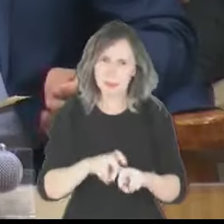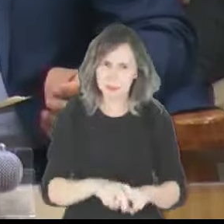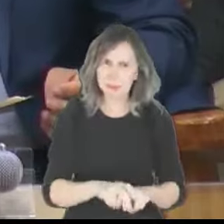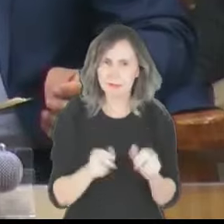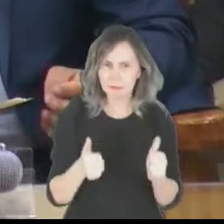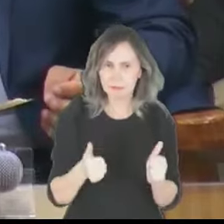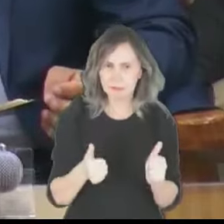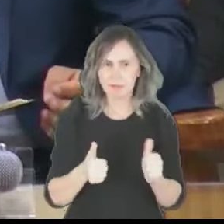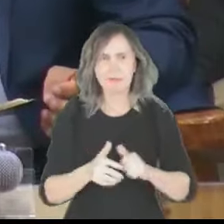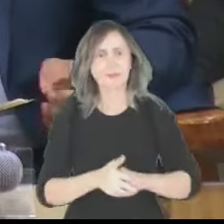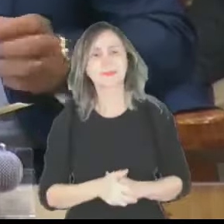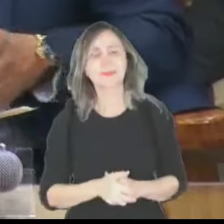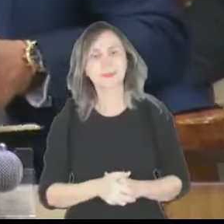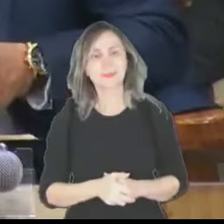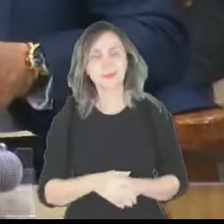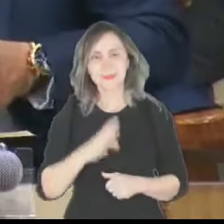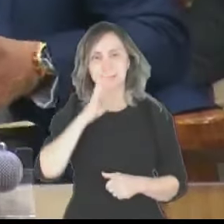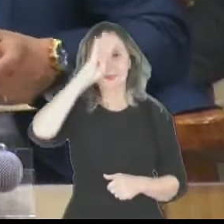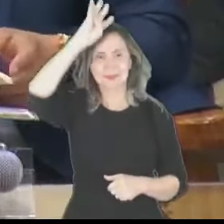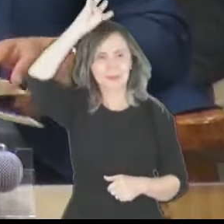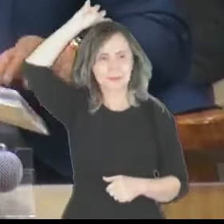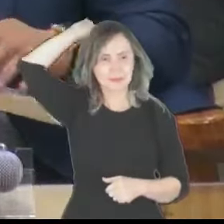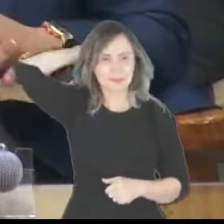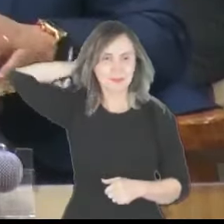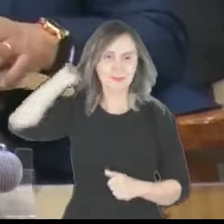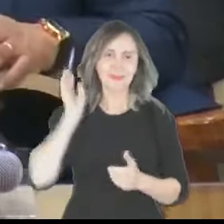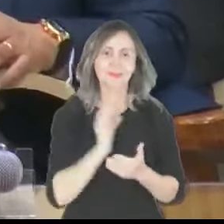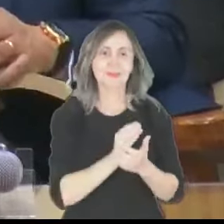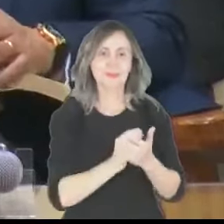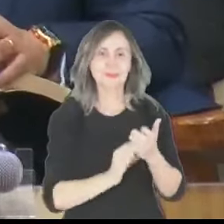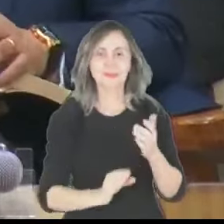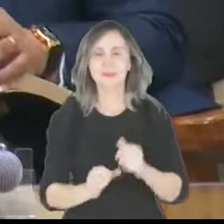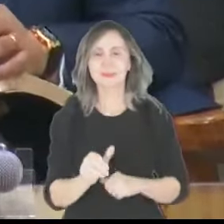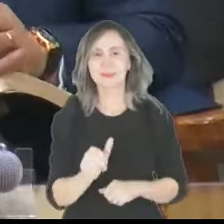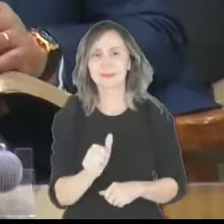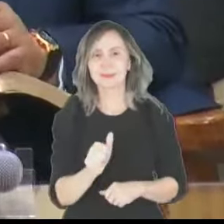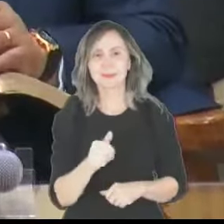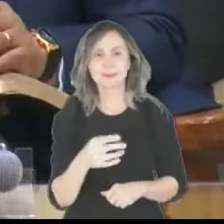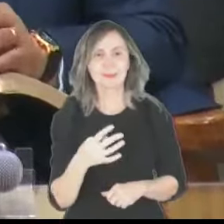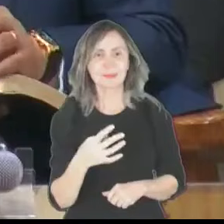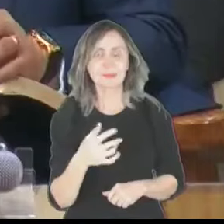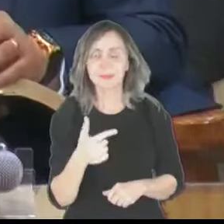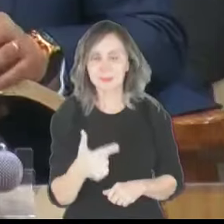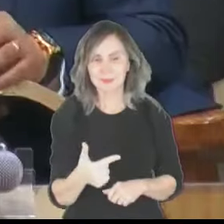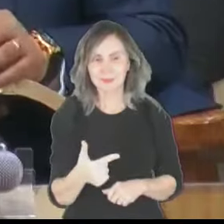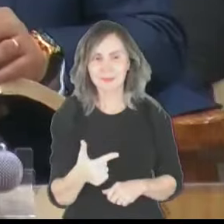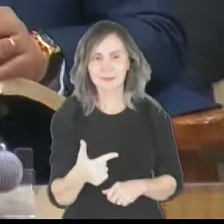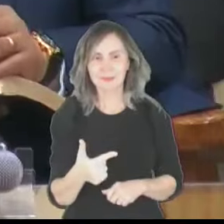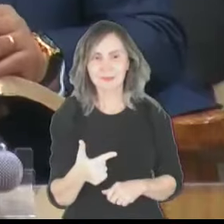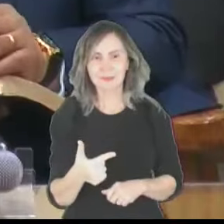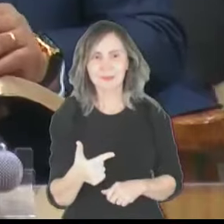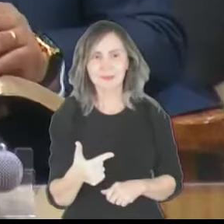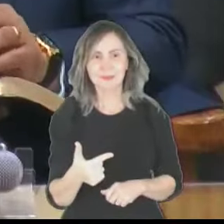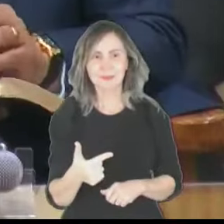Romanos capítulo 12. Romanos capítulo 12,